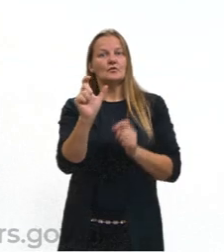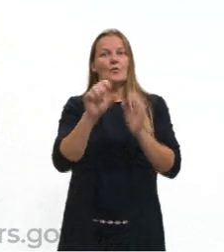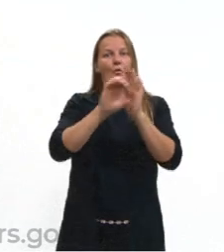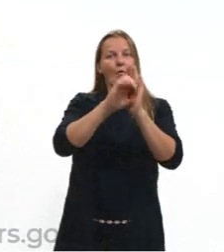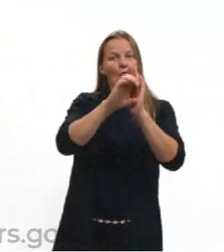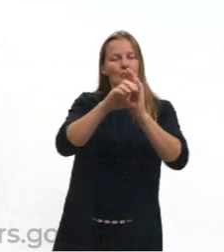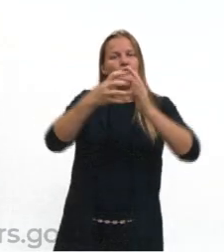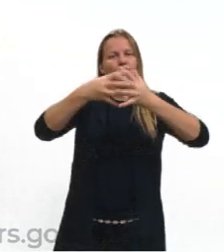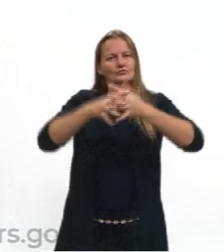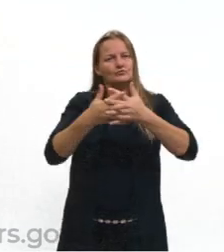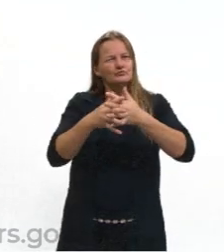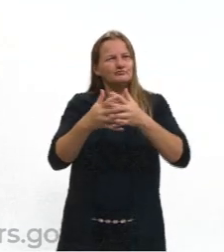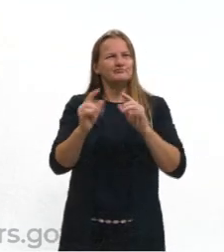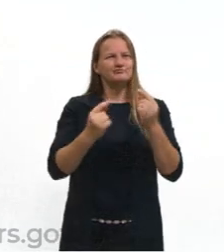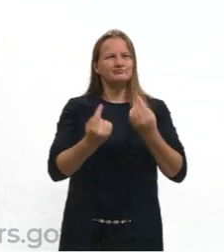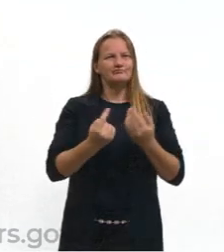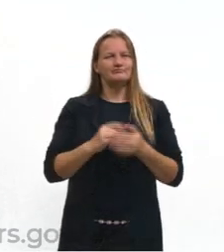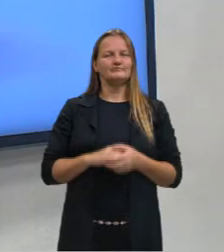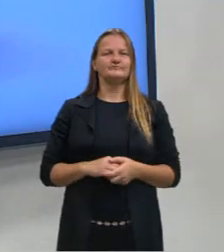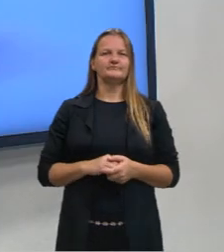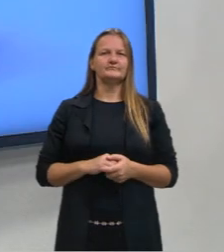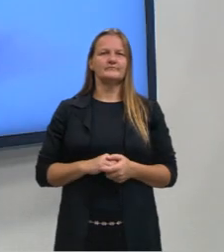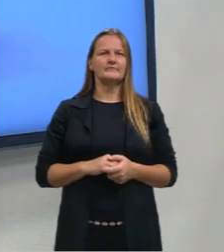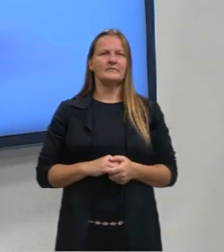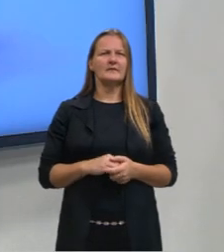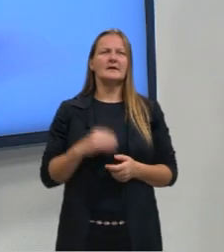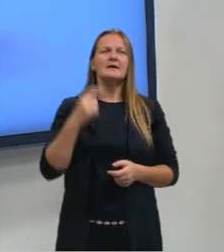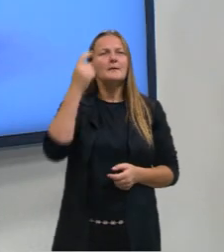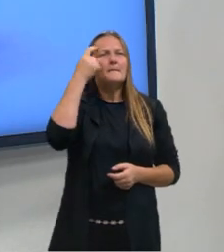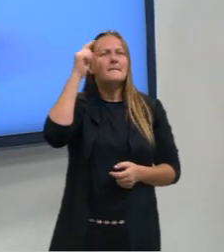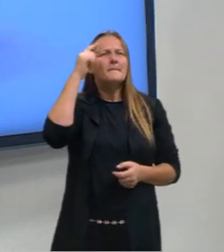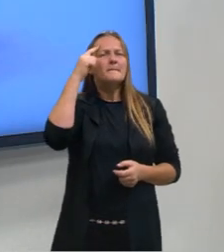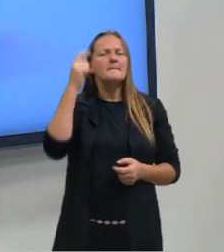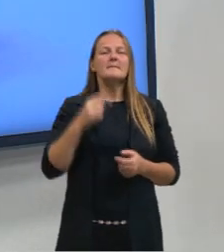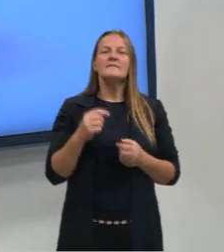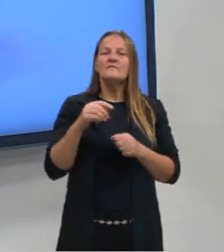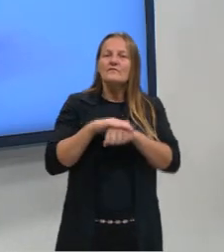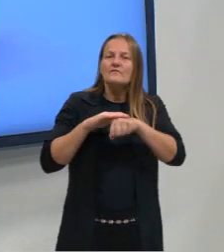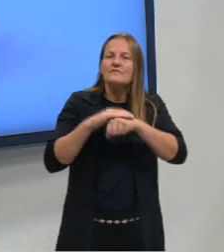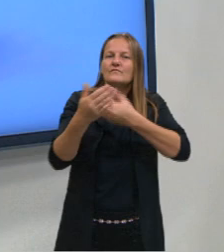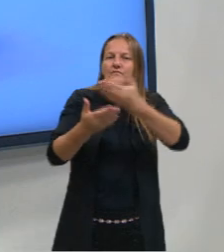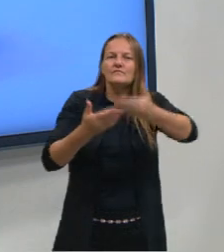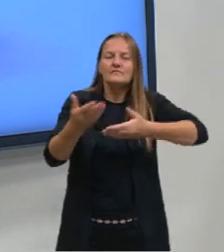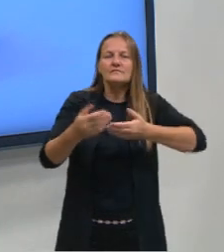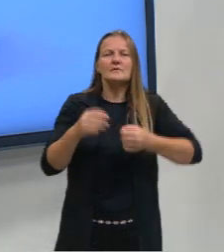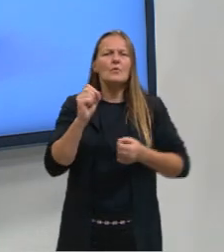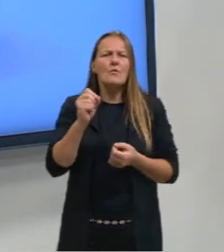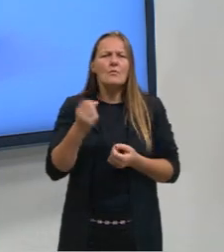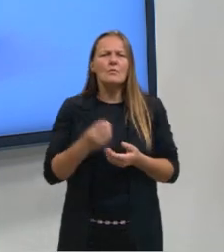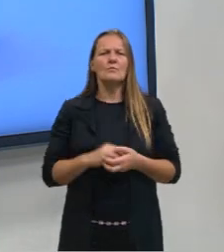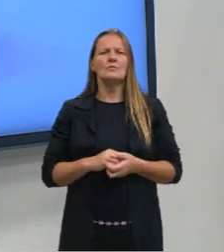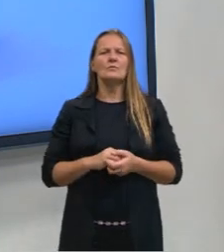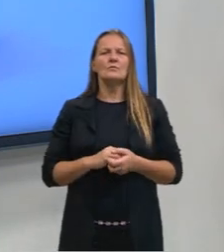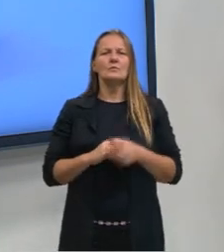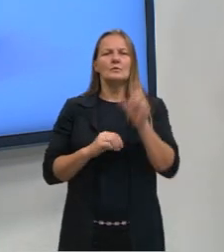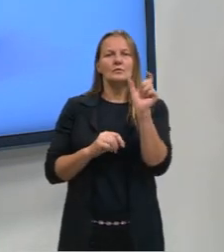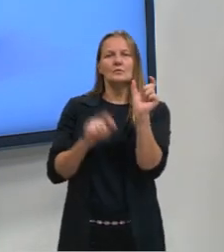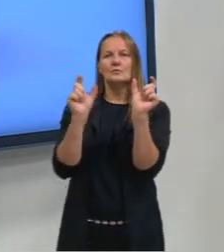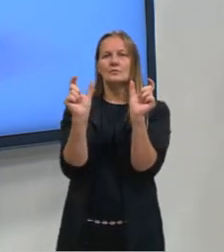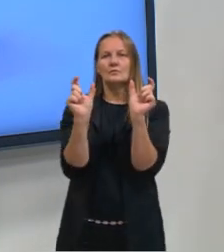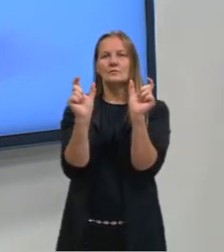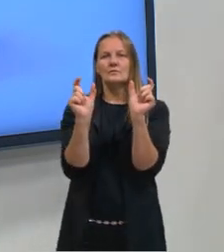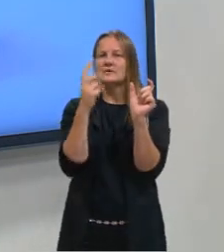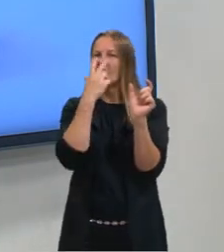conceito de polissemia e o conceito de ambiguidade EA minha ideia hoje aqui com vocês é ver e a seleção a